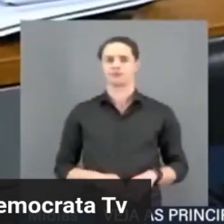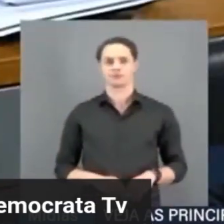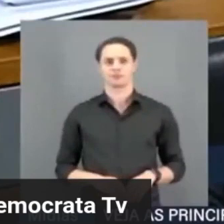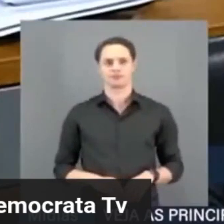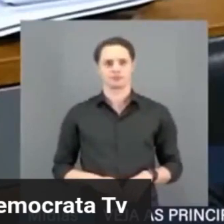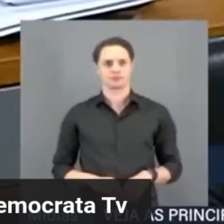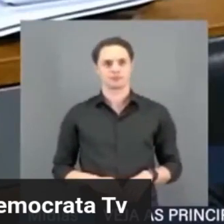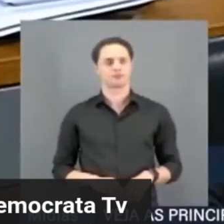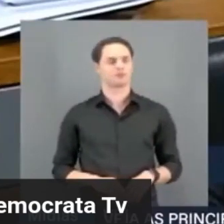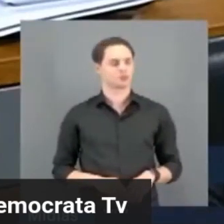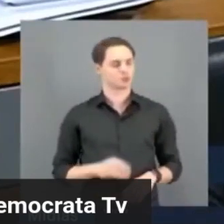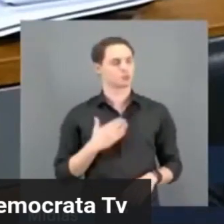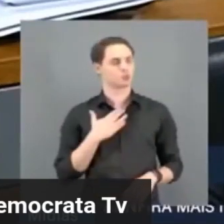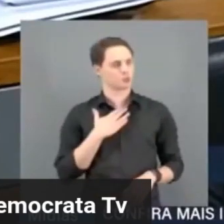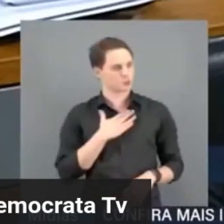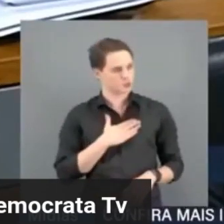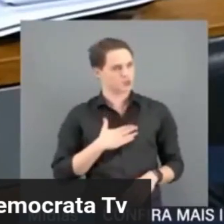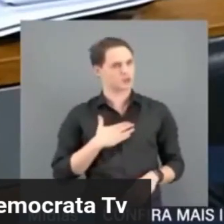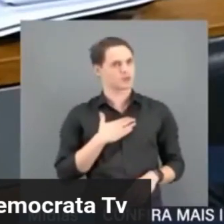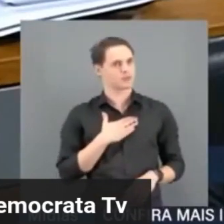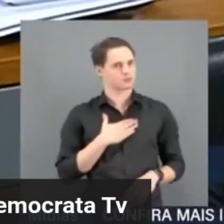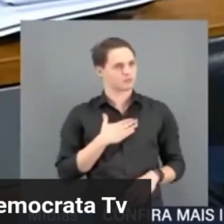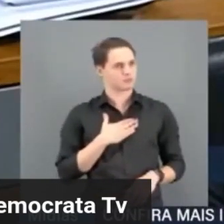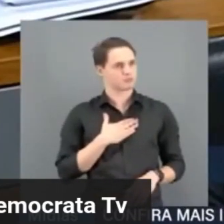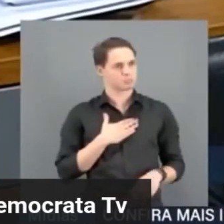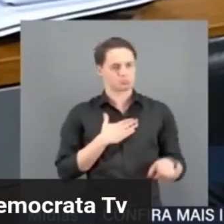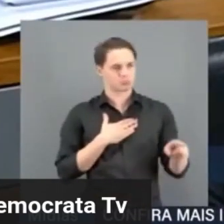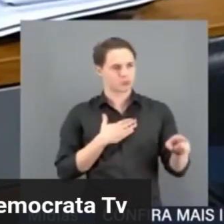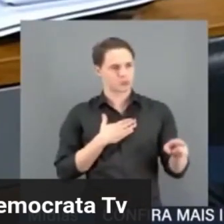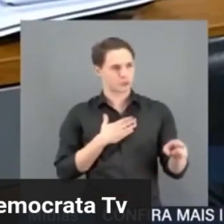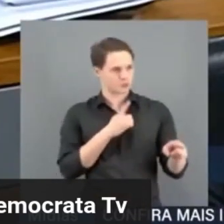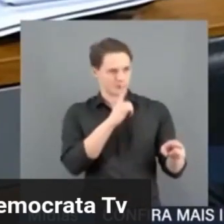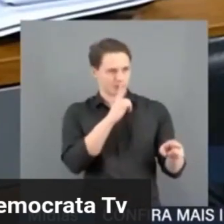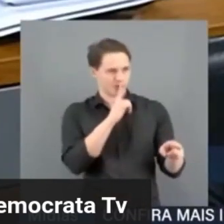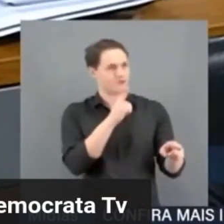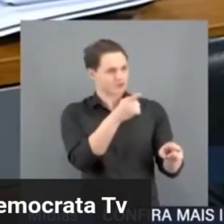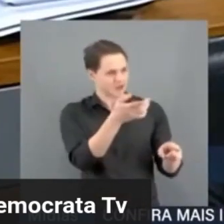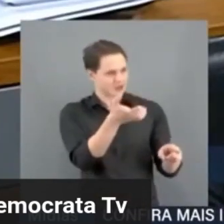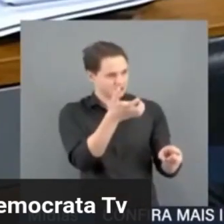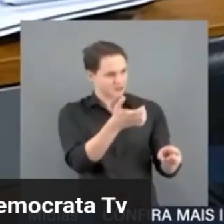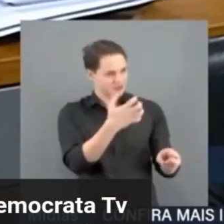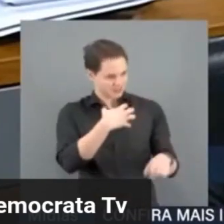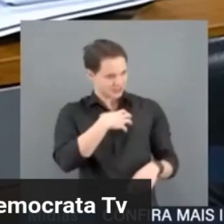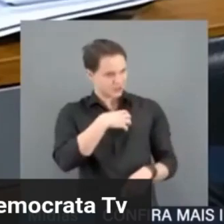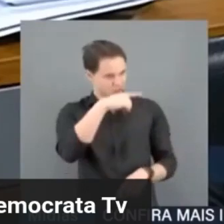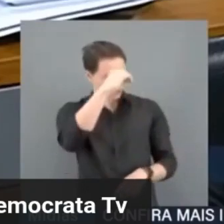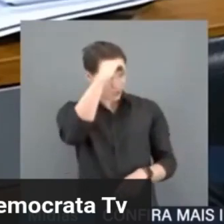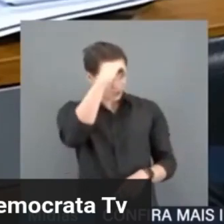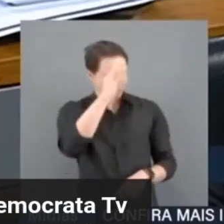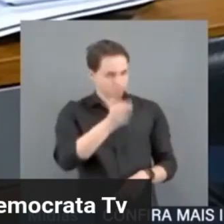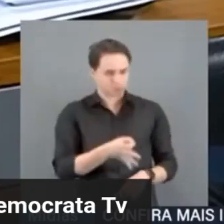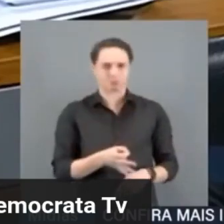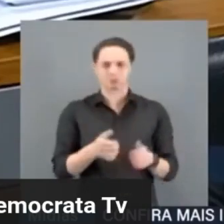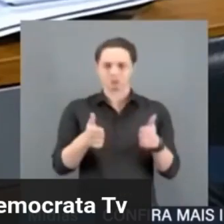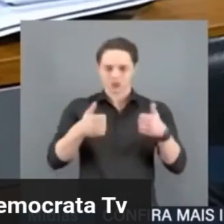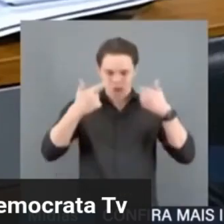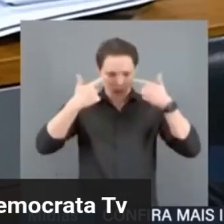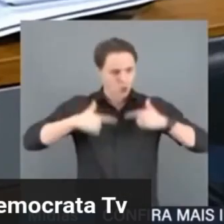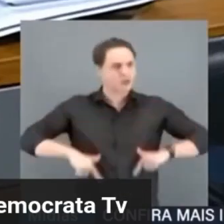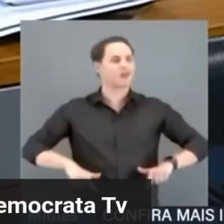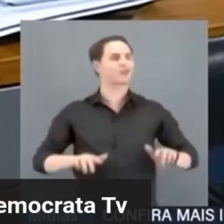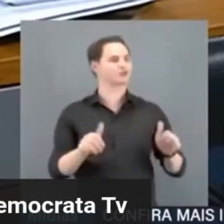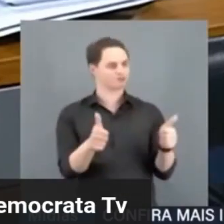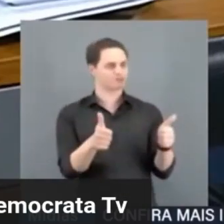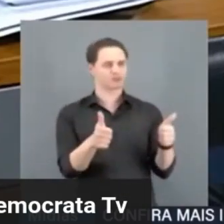Aí sim, eu gostei. Não usou o direito dele. A pessoa que realmente se sente inocente, ela fala. O senhor